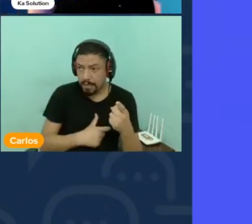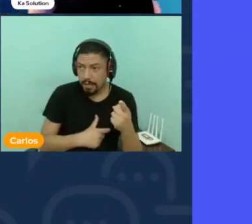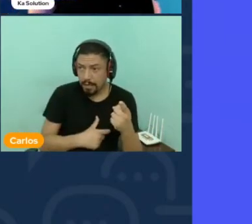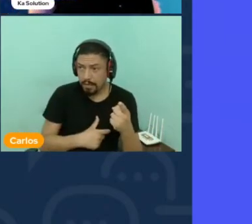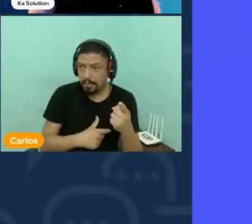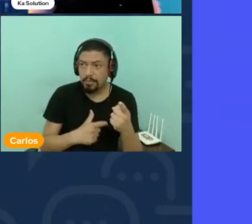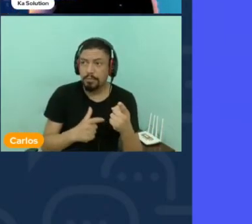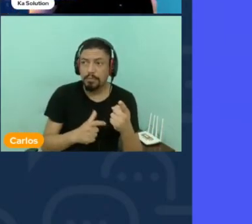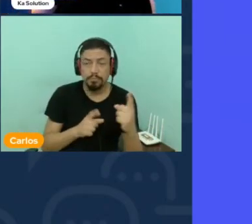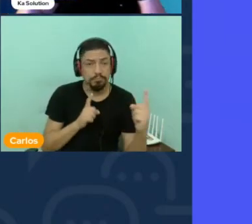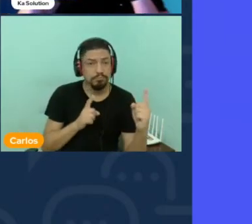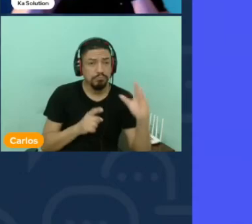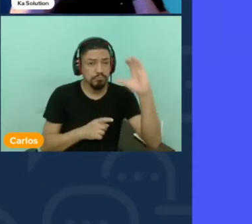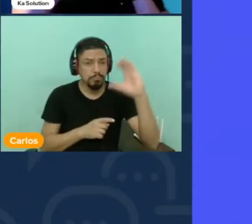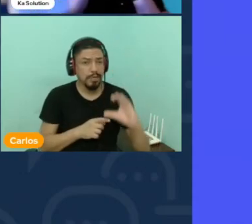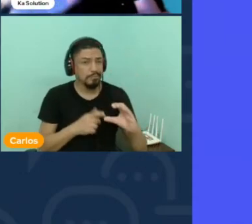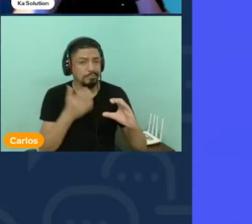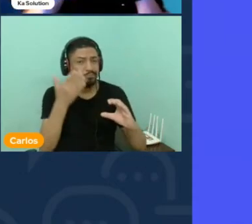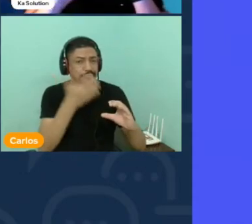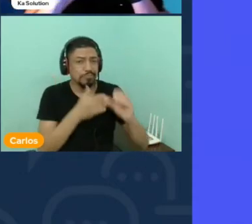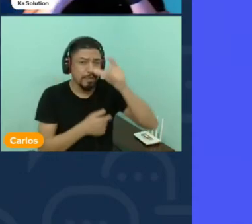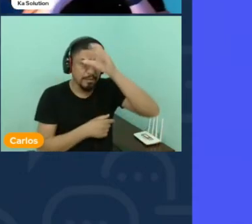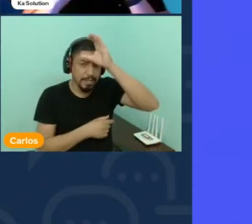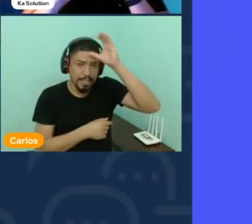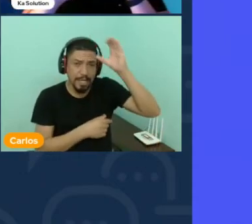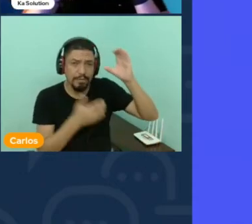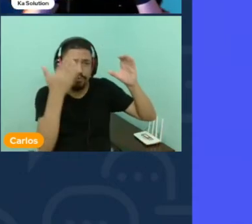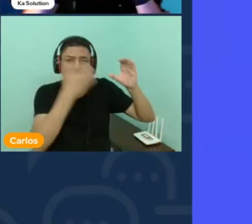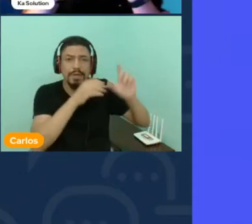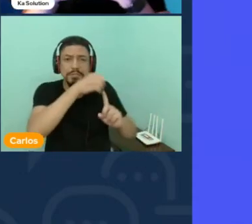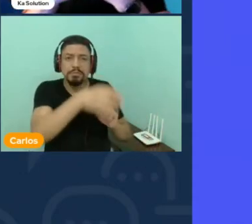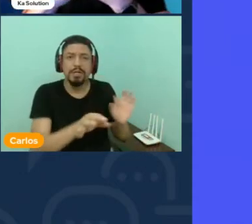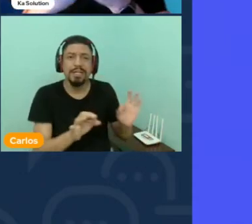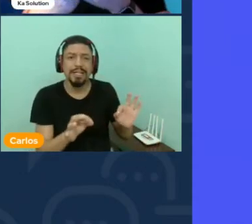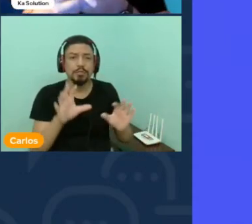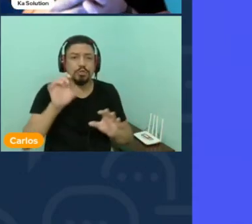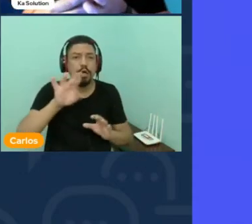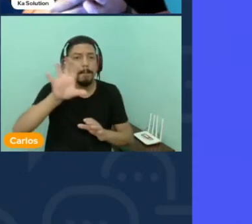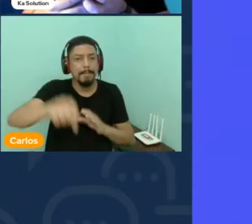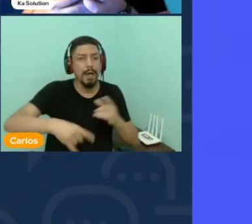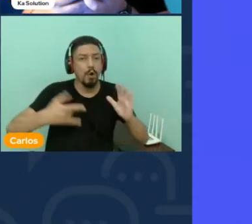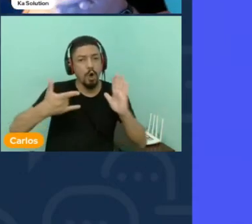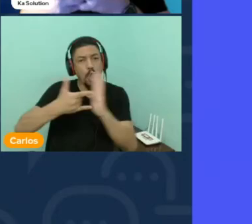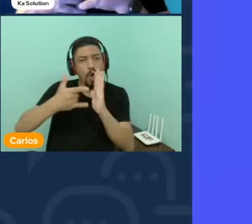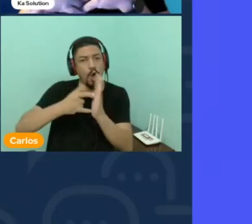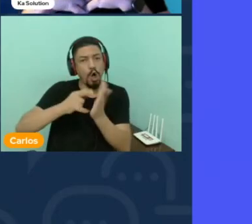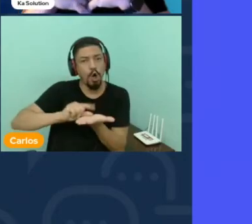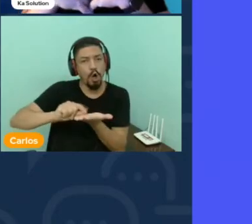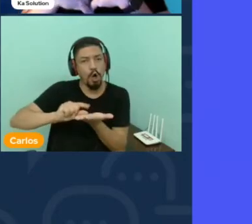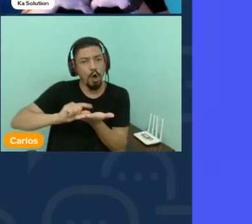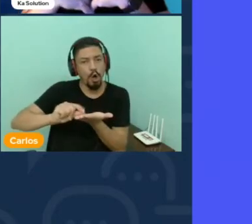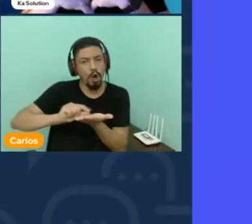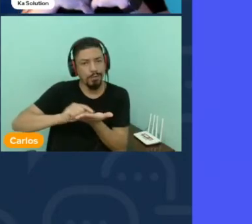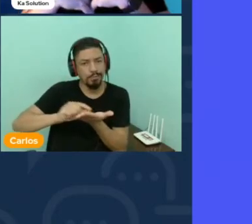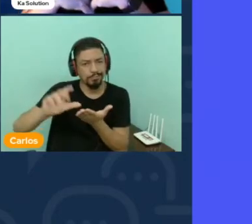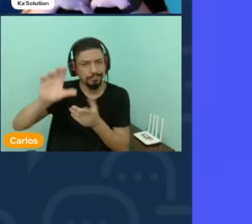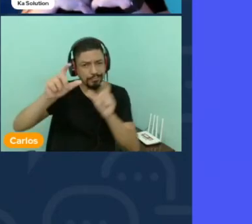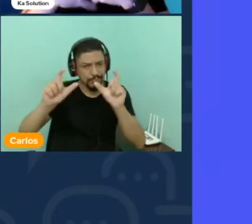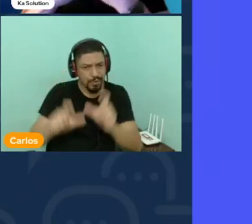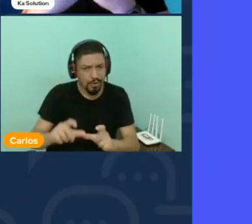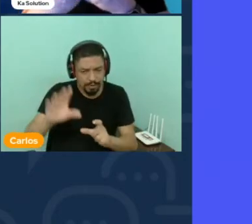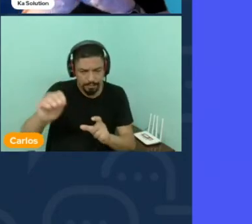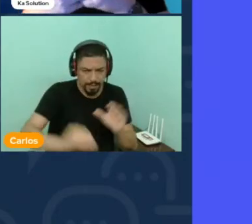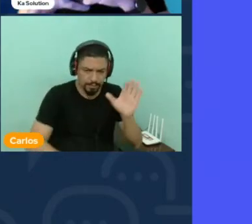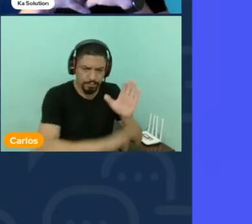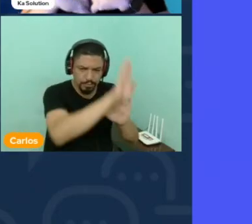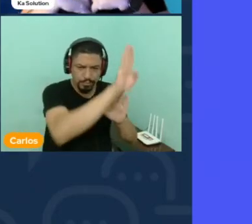se realmente não houvesse servidor. Só estou botando o meu código lá. E a AWS vai cuidar de todo o resto para mim.